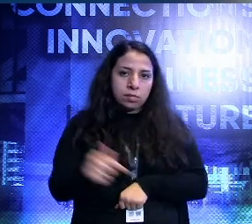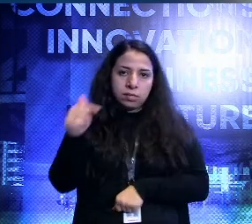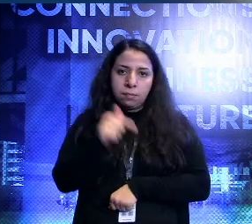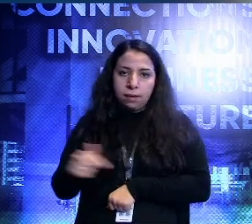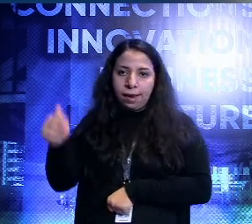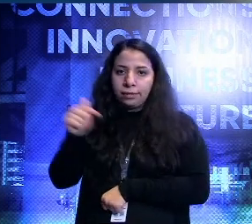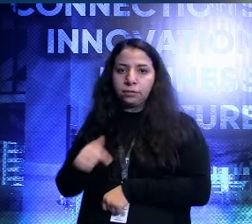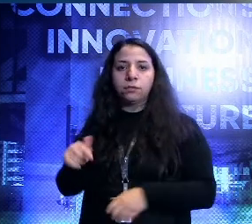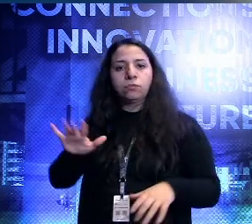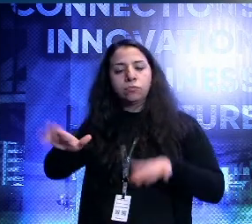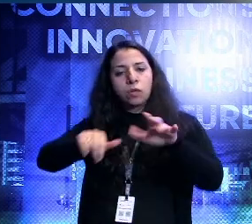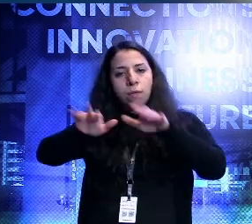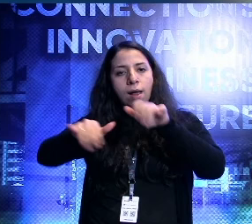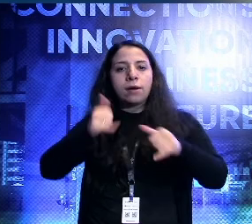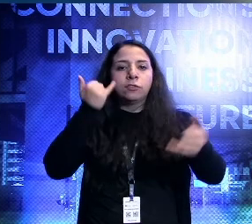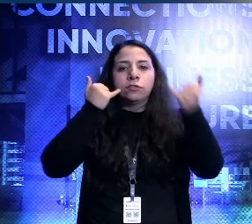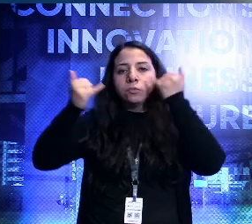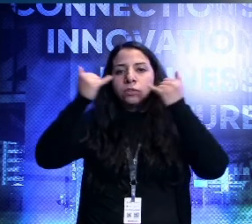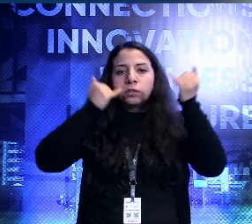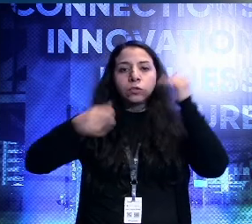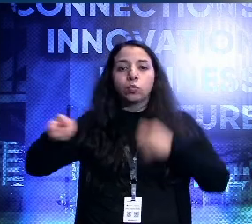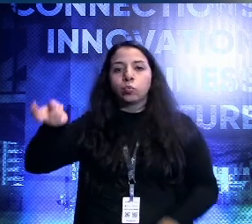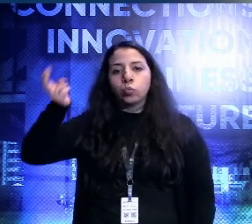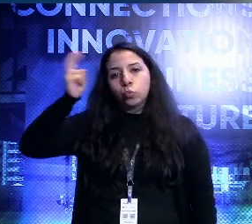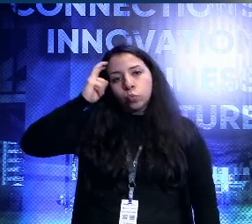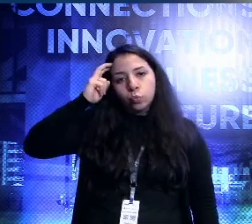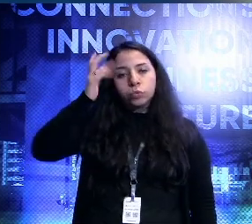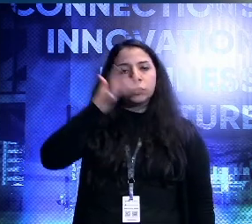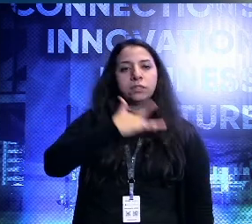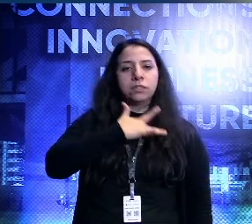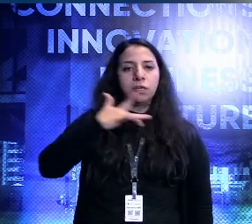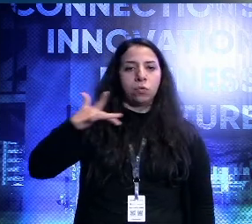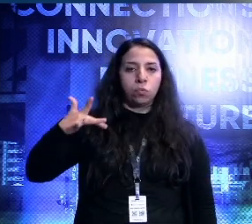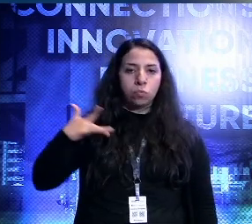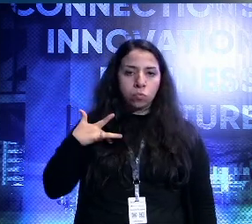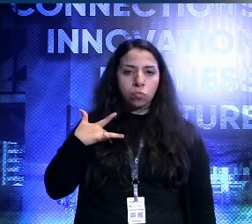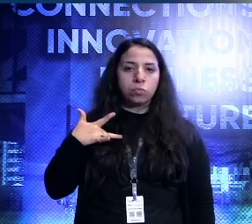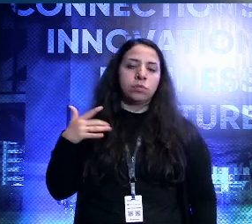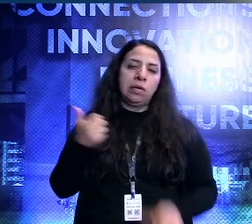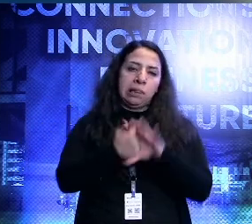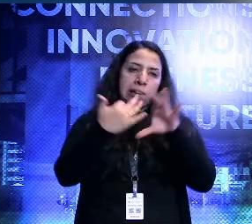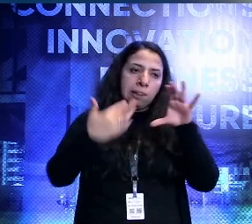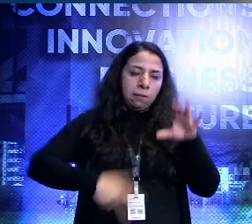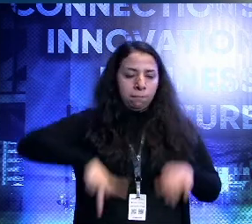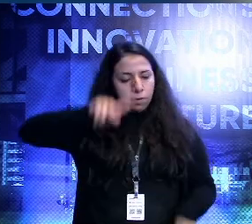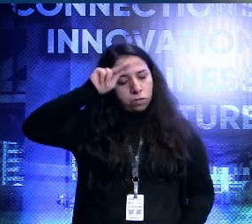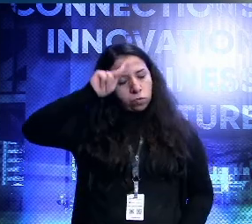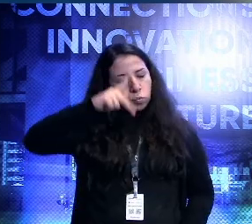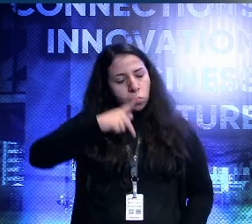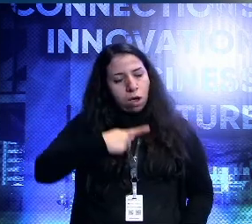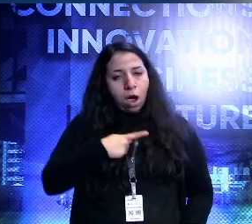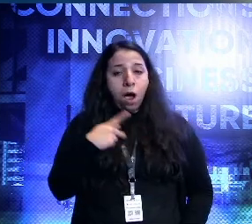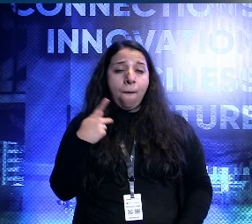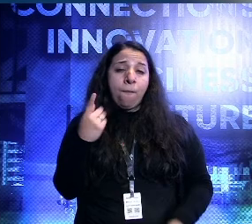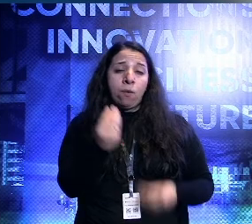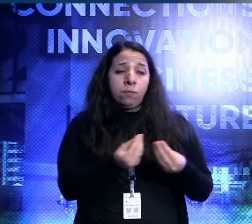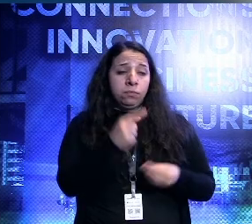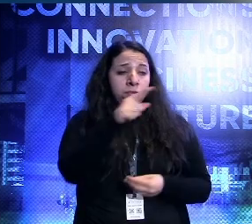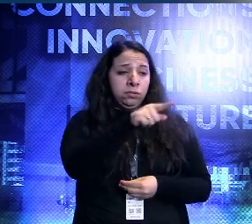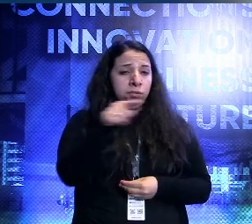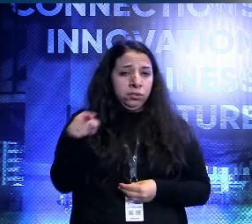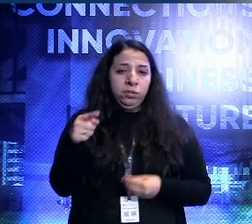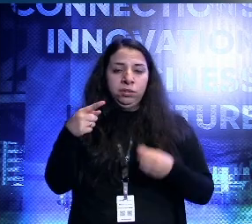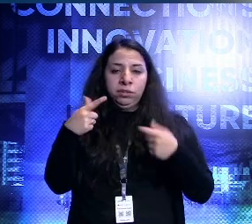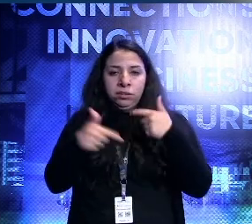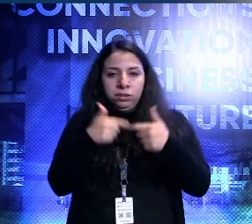sobre saúde, sobre aspectos pessoais em relação ao trabalho, sobre produtividade, sobre sobrecarga de trabalho, tudo isso semanalmente.